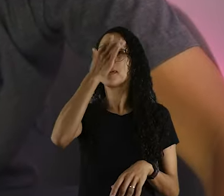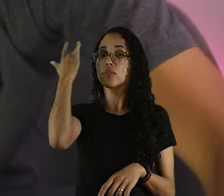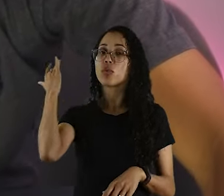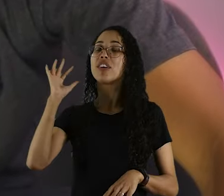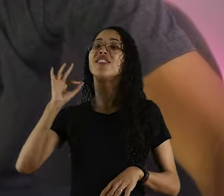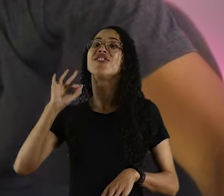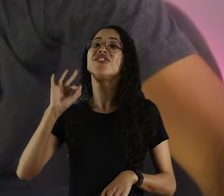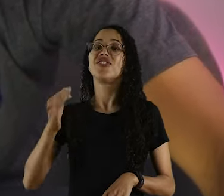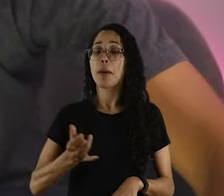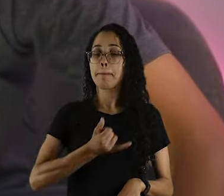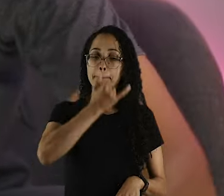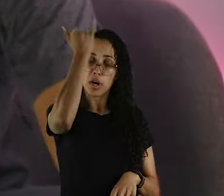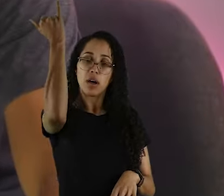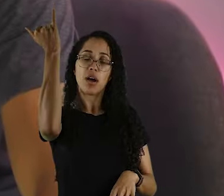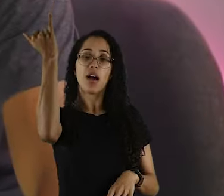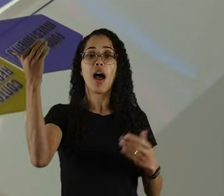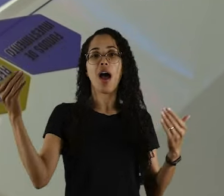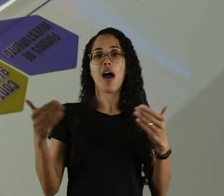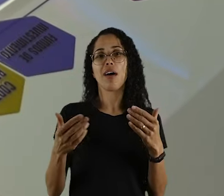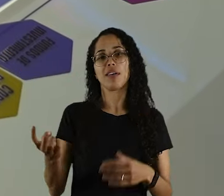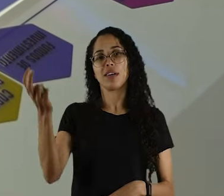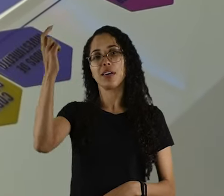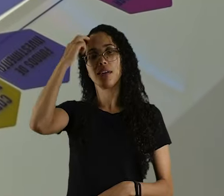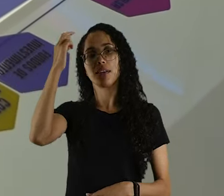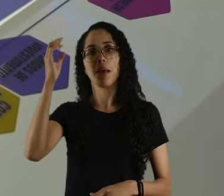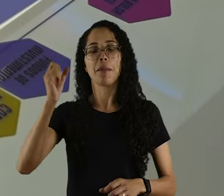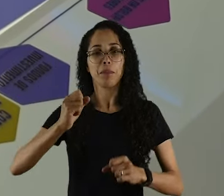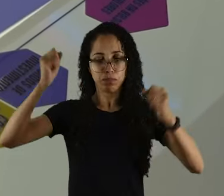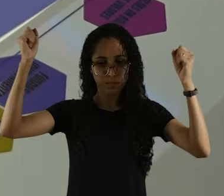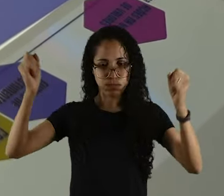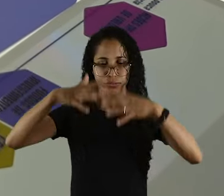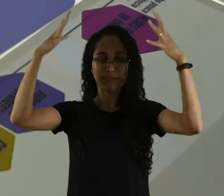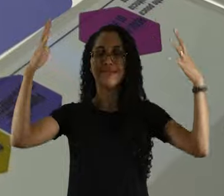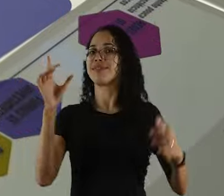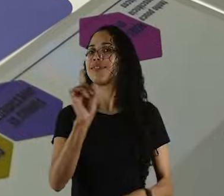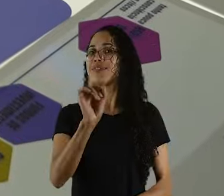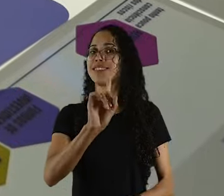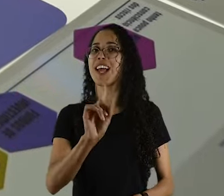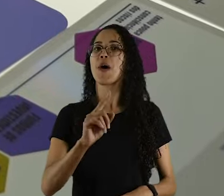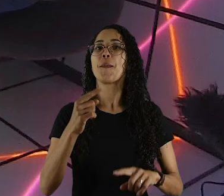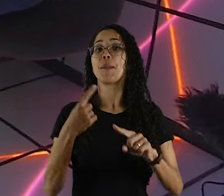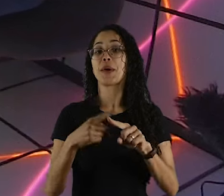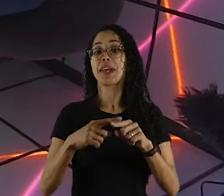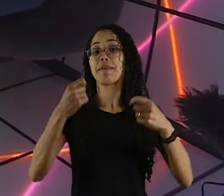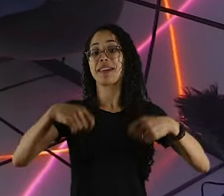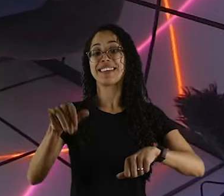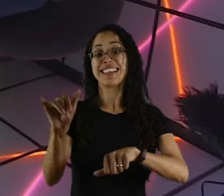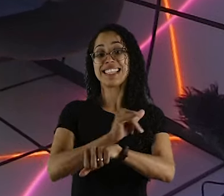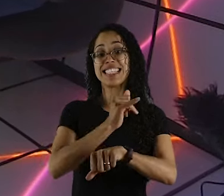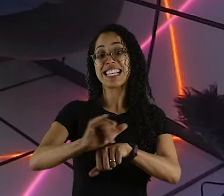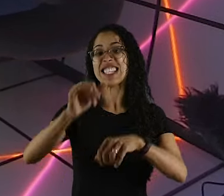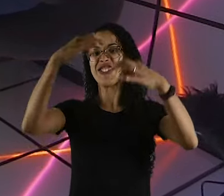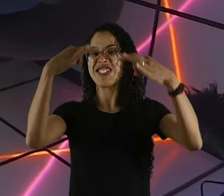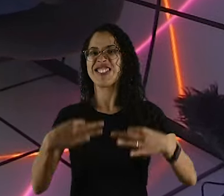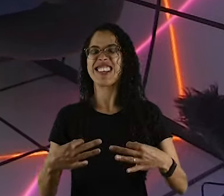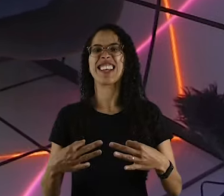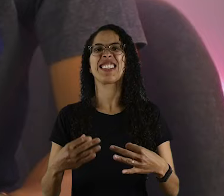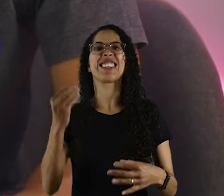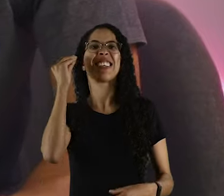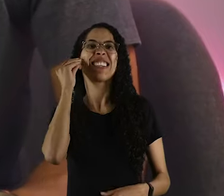se conscientizando de que não existe mágica, que uma estratégia sustentável é mais negócio que brincar com a